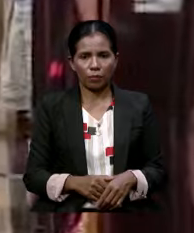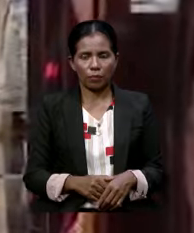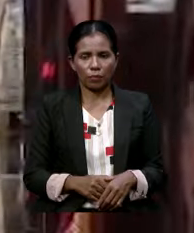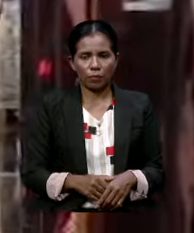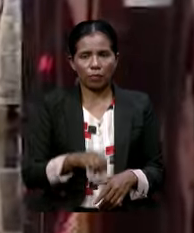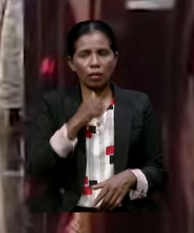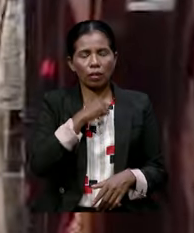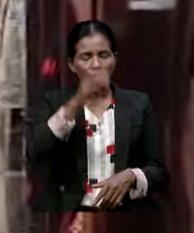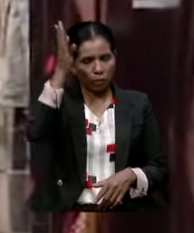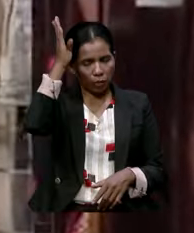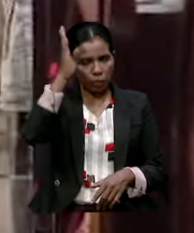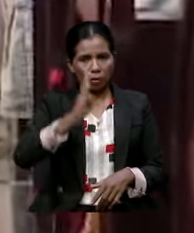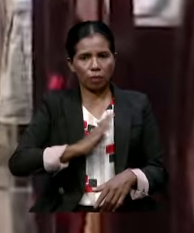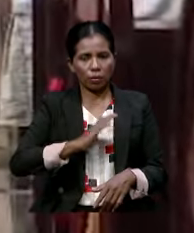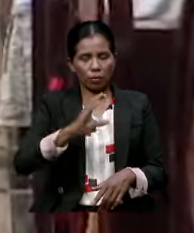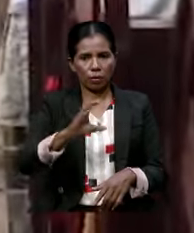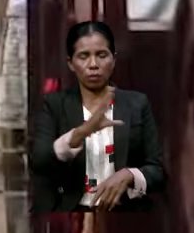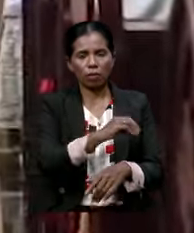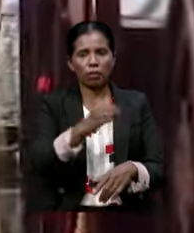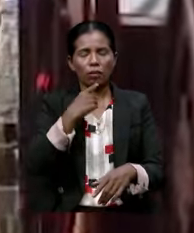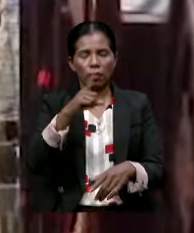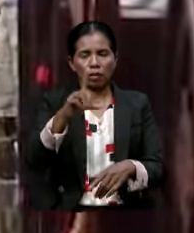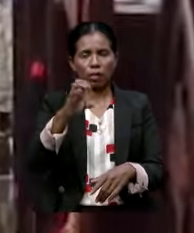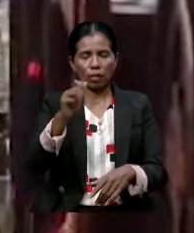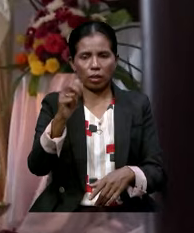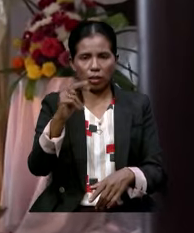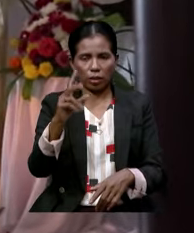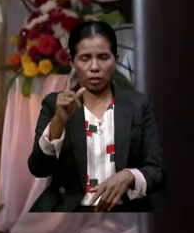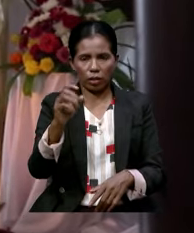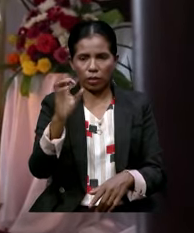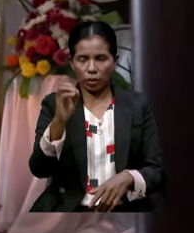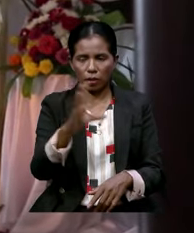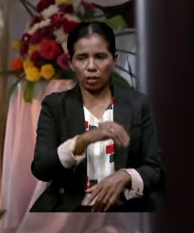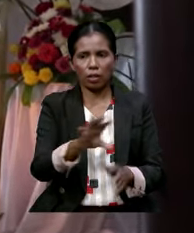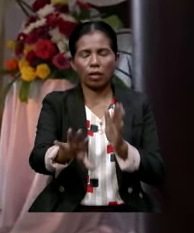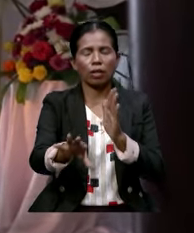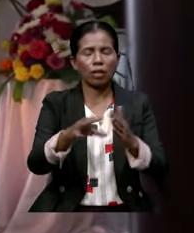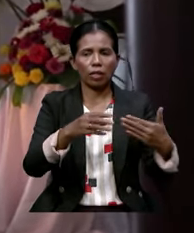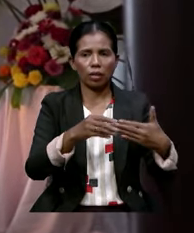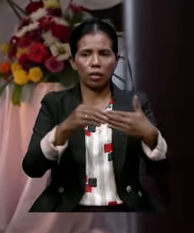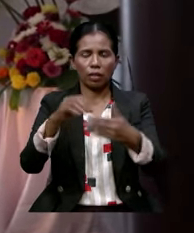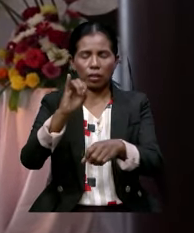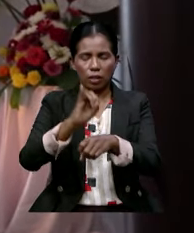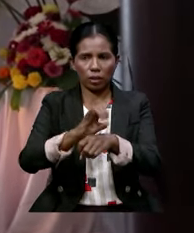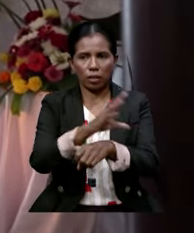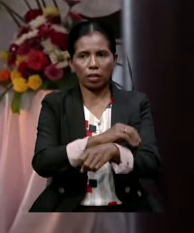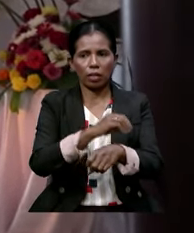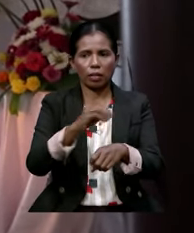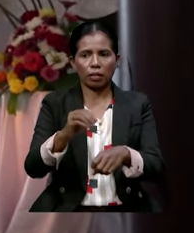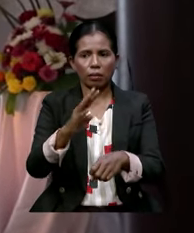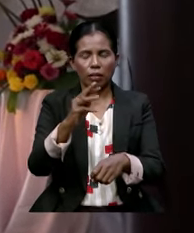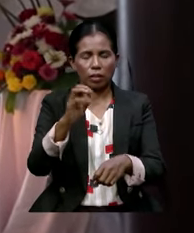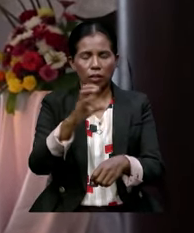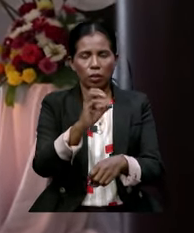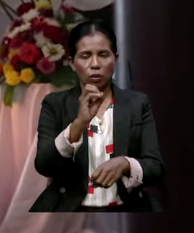Bispo Diocese Bocão, Dom Leandro Alves, nomeia Padre José Gonzaga a liderar a paróquia Santa Teresinha do Menino Jesus